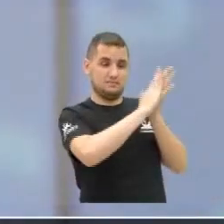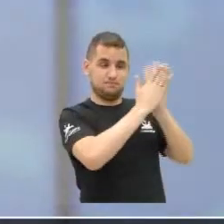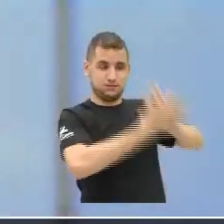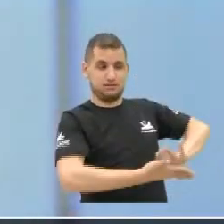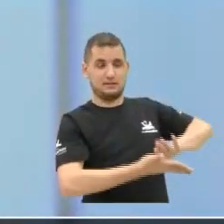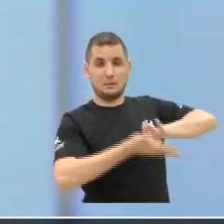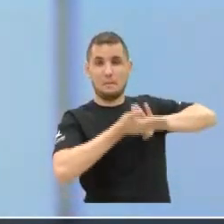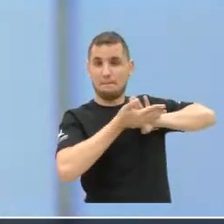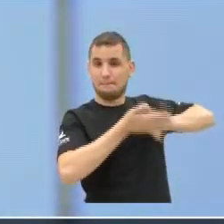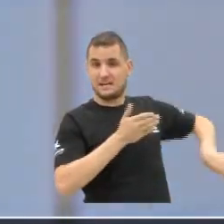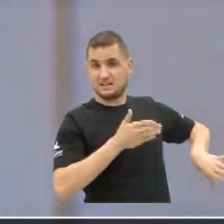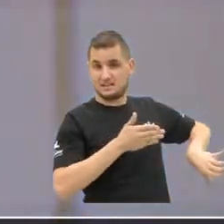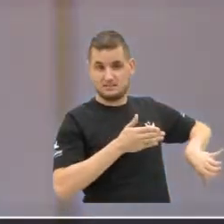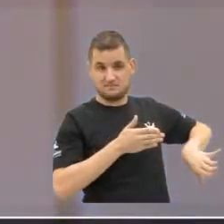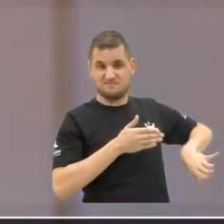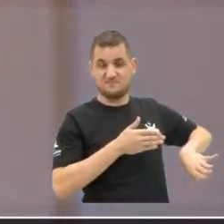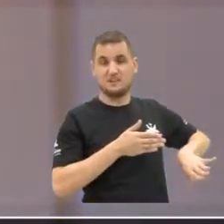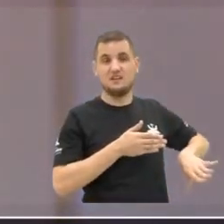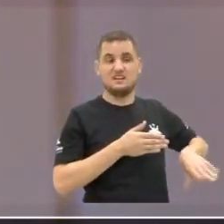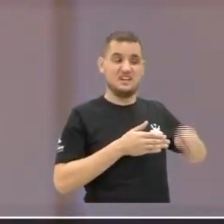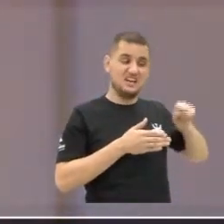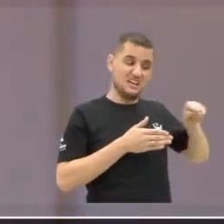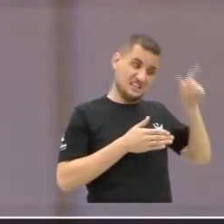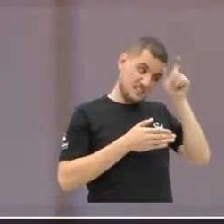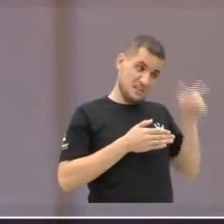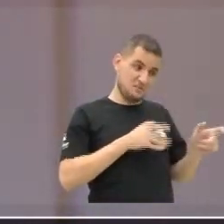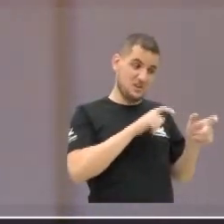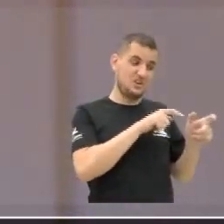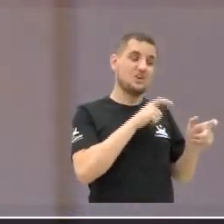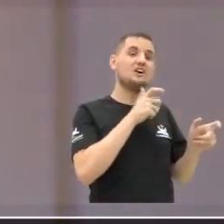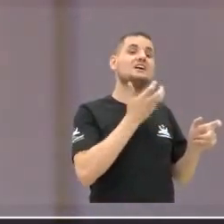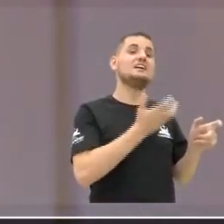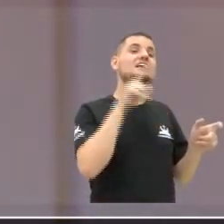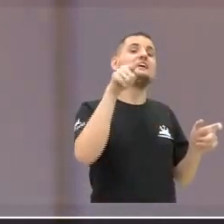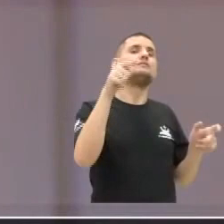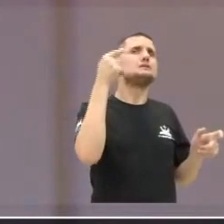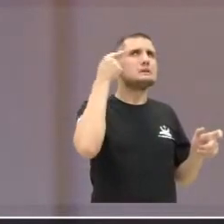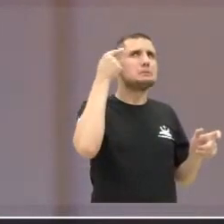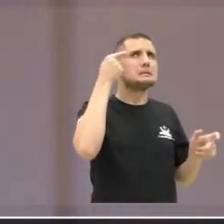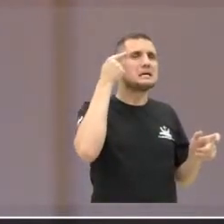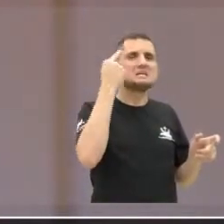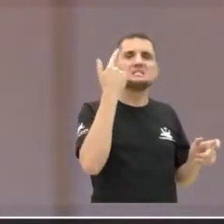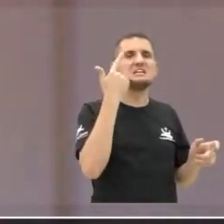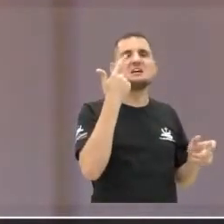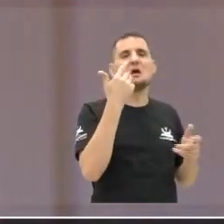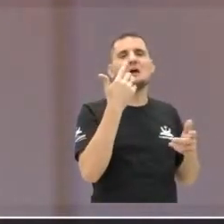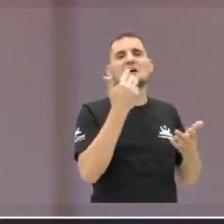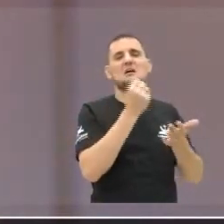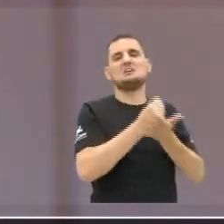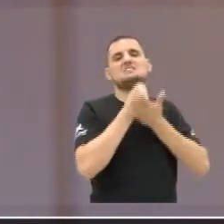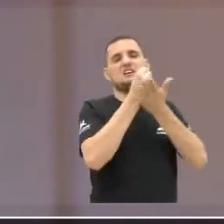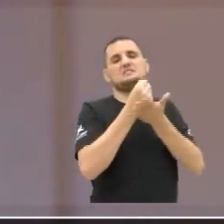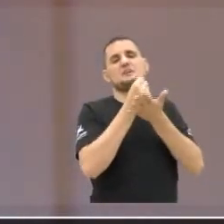acusador que queria fazer você pensar que você não tem mais salvação.